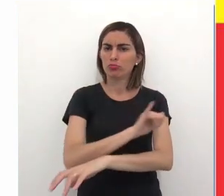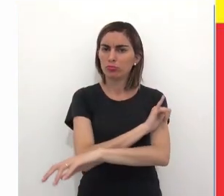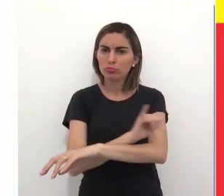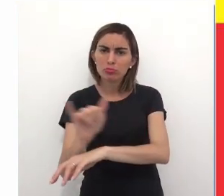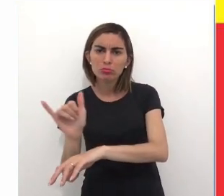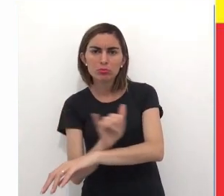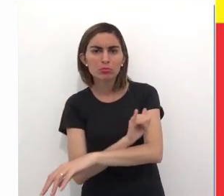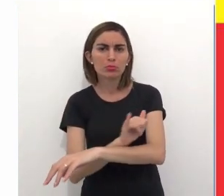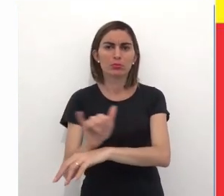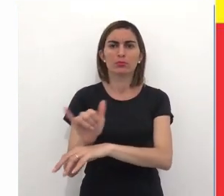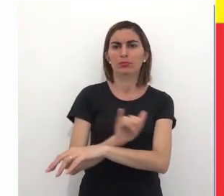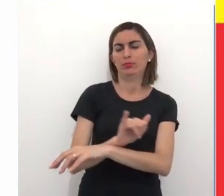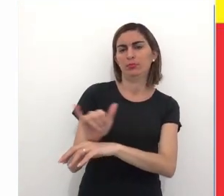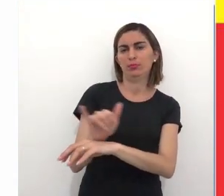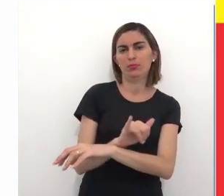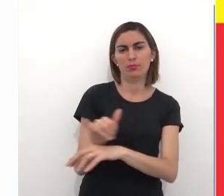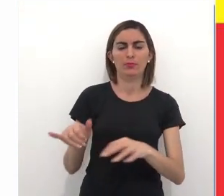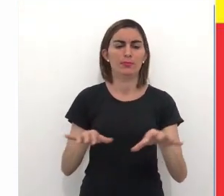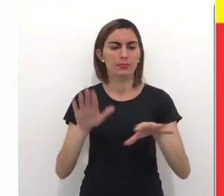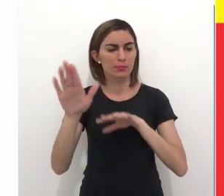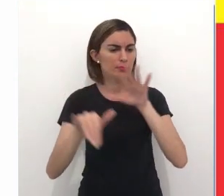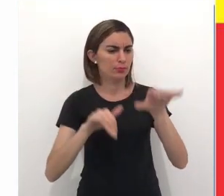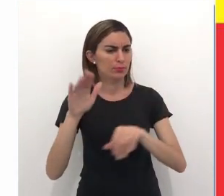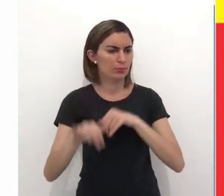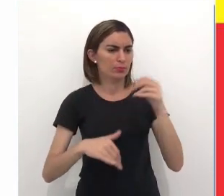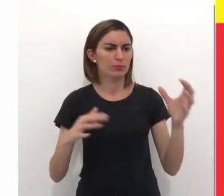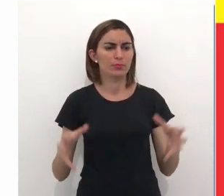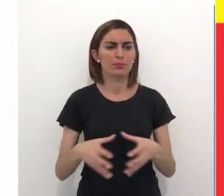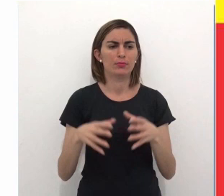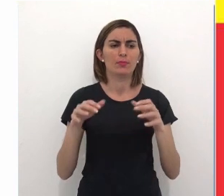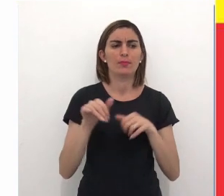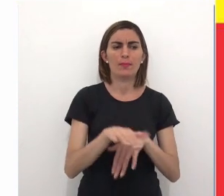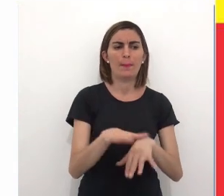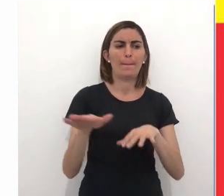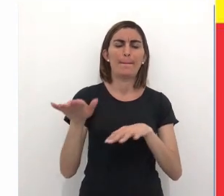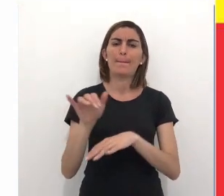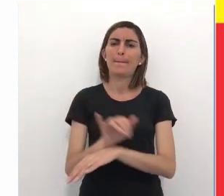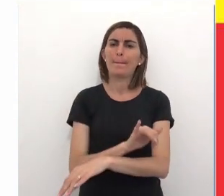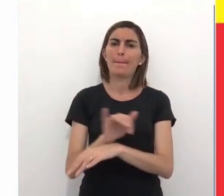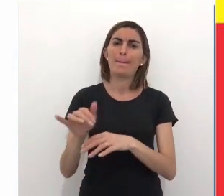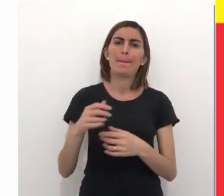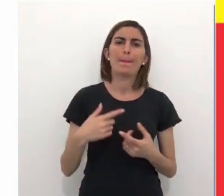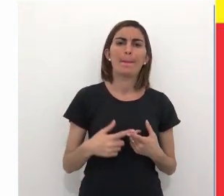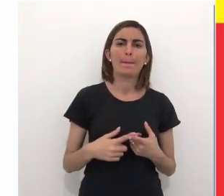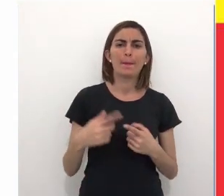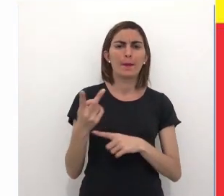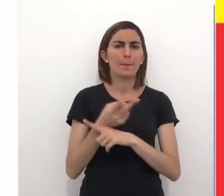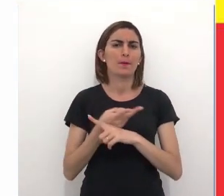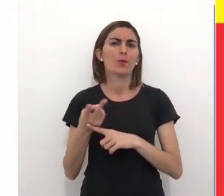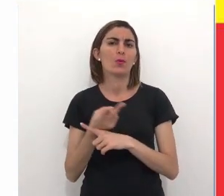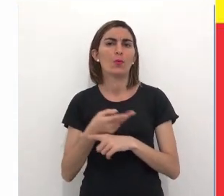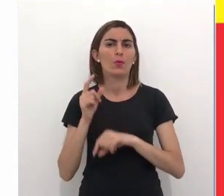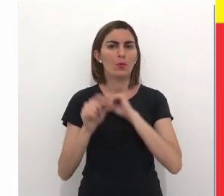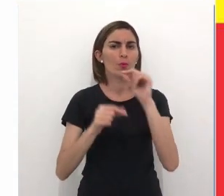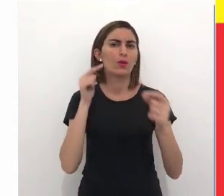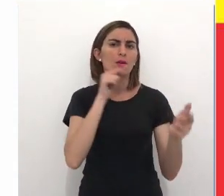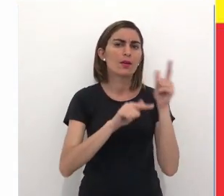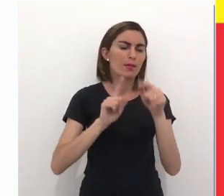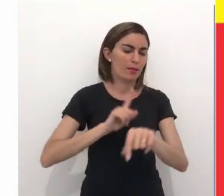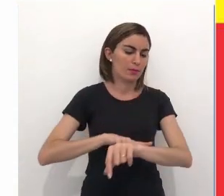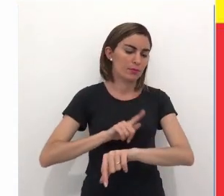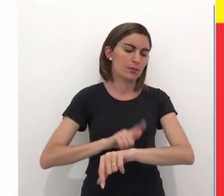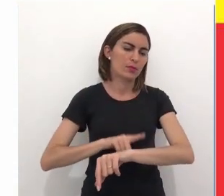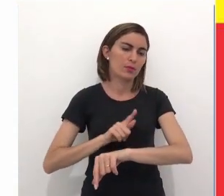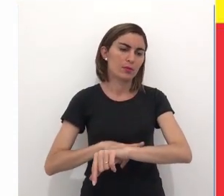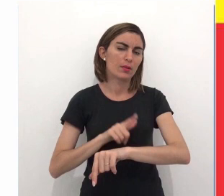estrategicamente. Poupinou Popino procurou